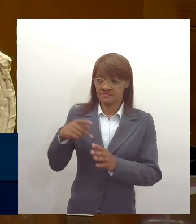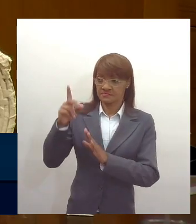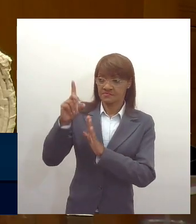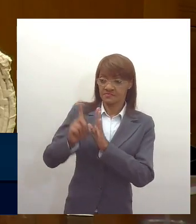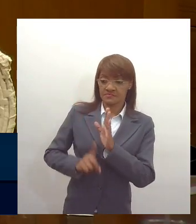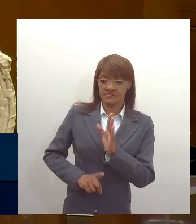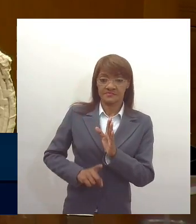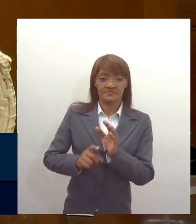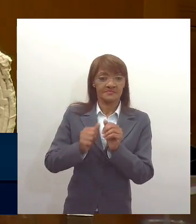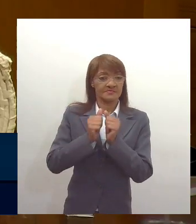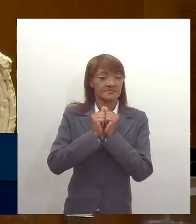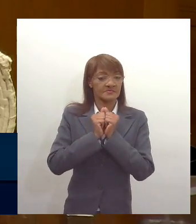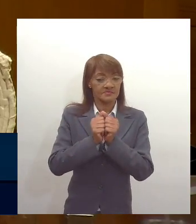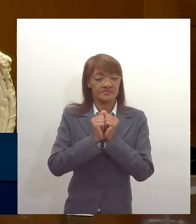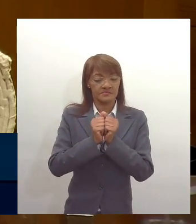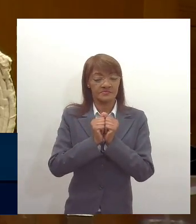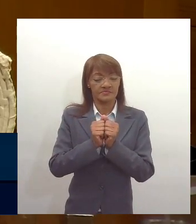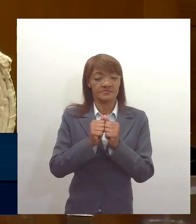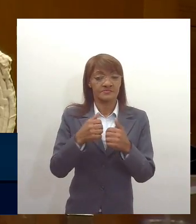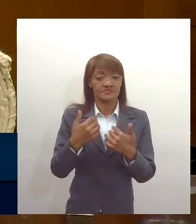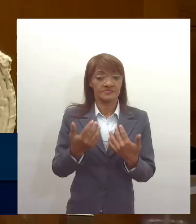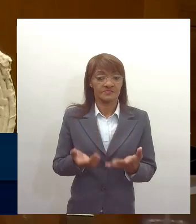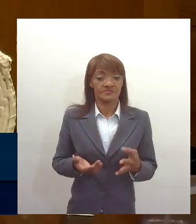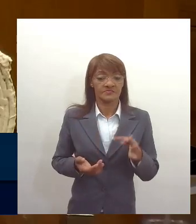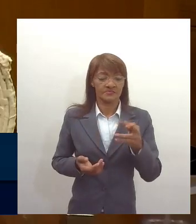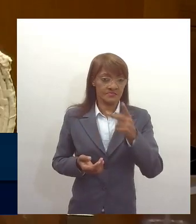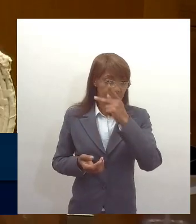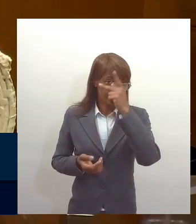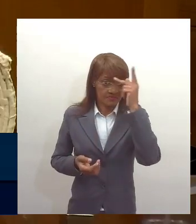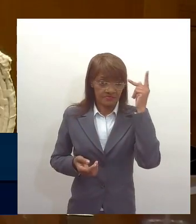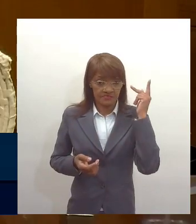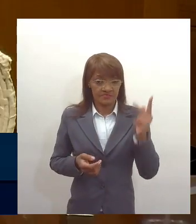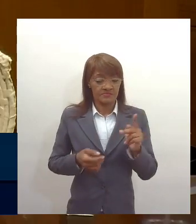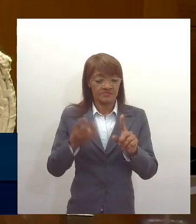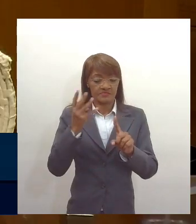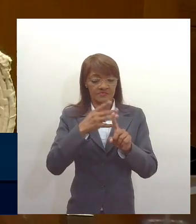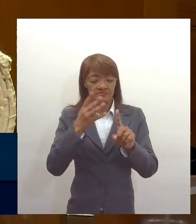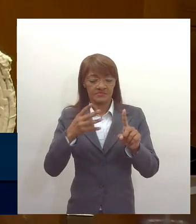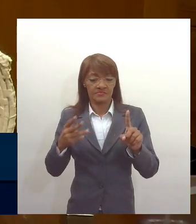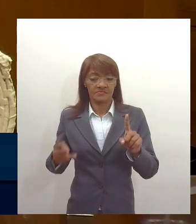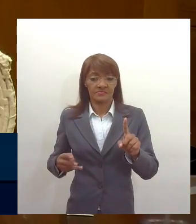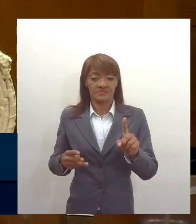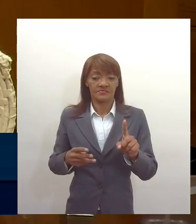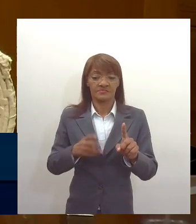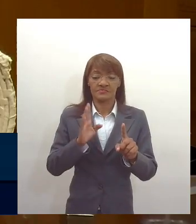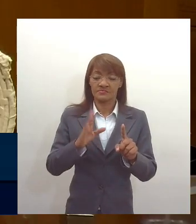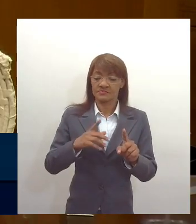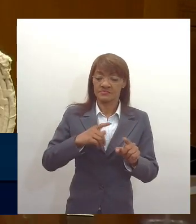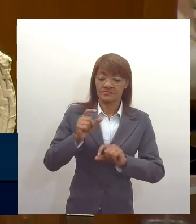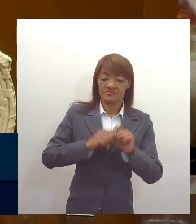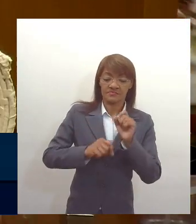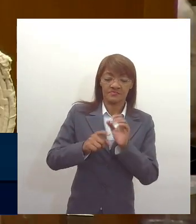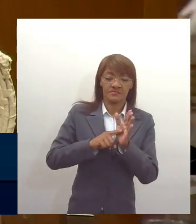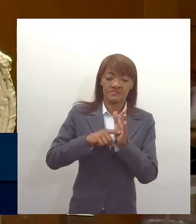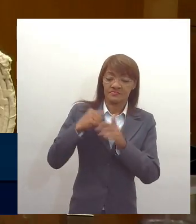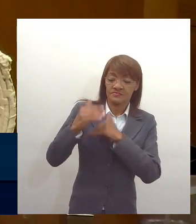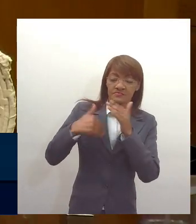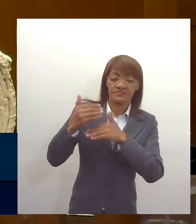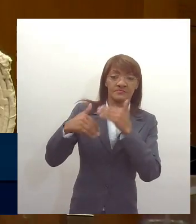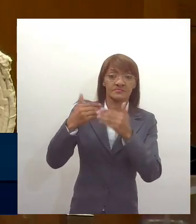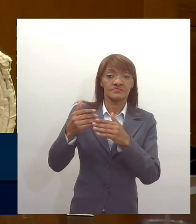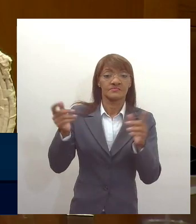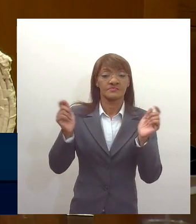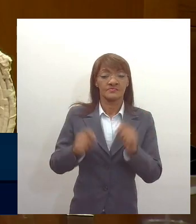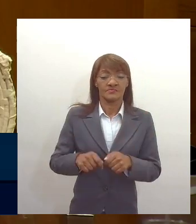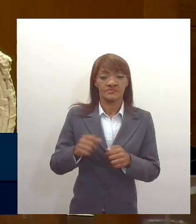Pessoas LGBTQIA+, está desenvolvendo para que a gente possa fortalecer. Eu apresentei também um estatuto